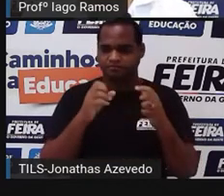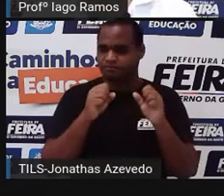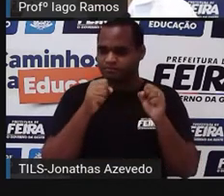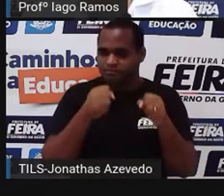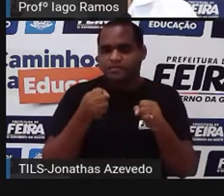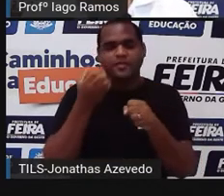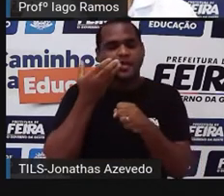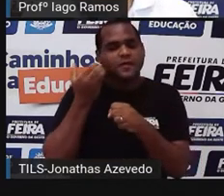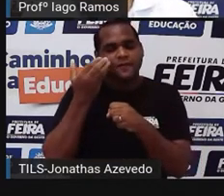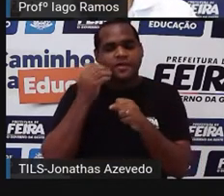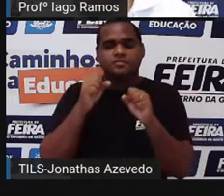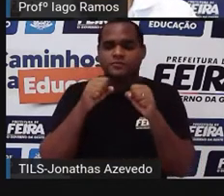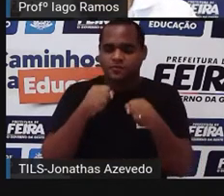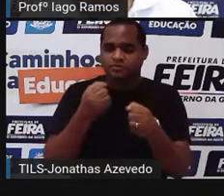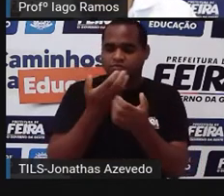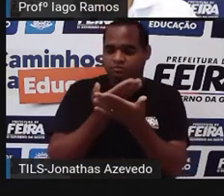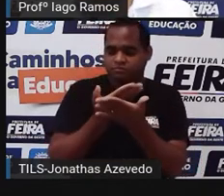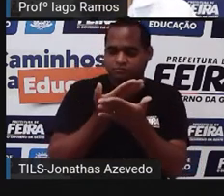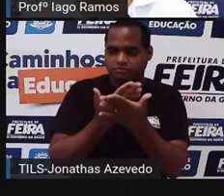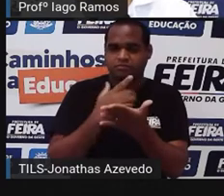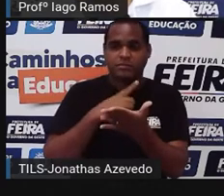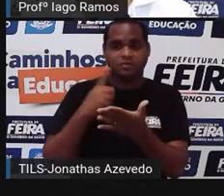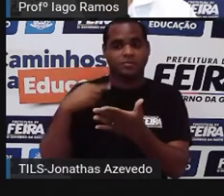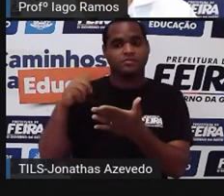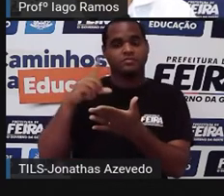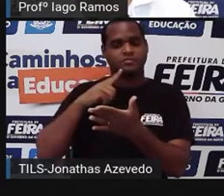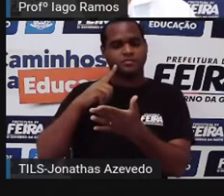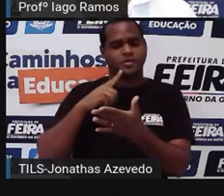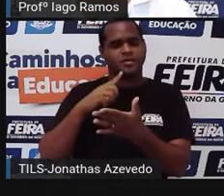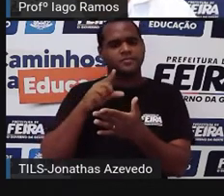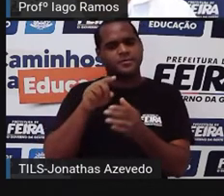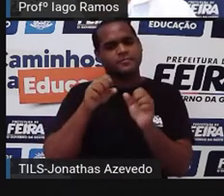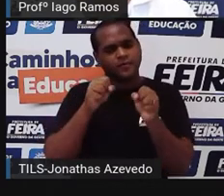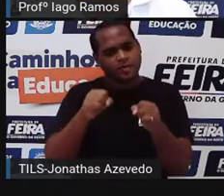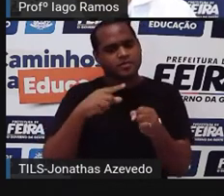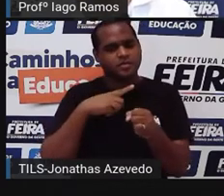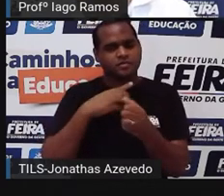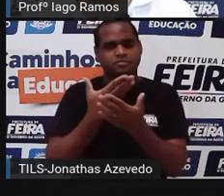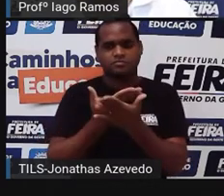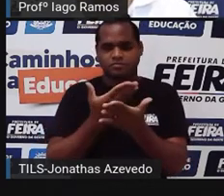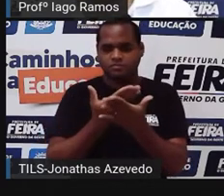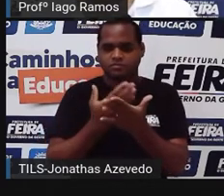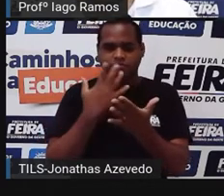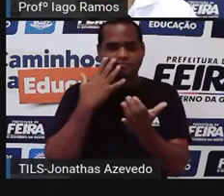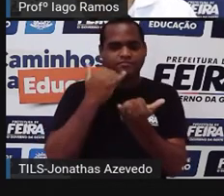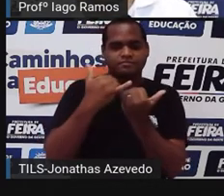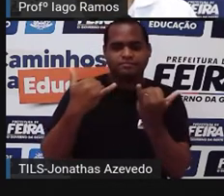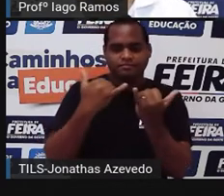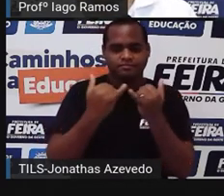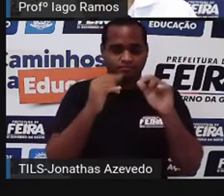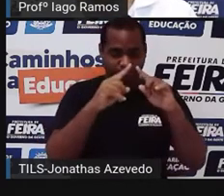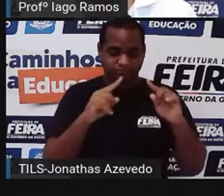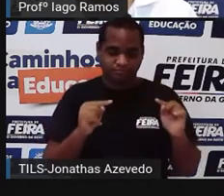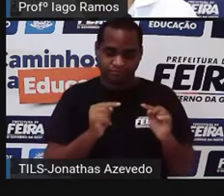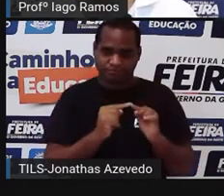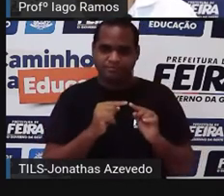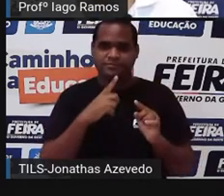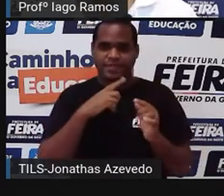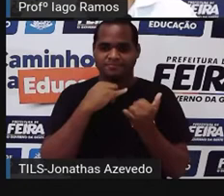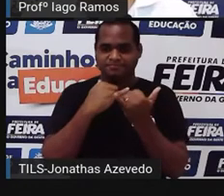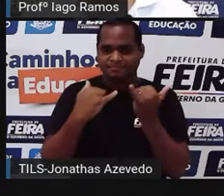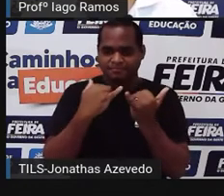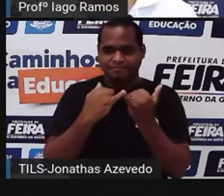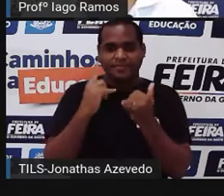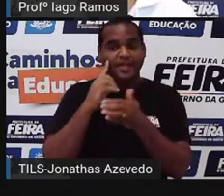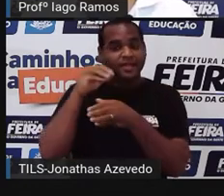estudando antes dessa aula aqui a gente estudou semelhança de triângulos e